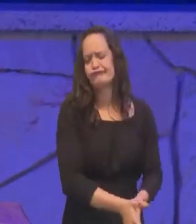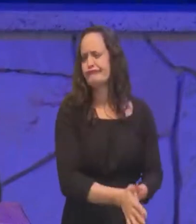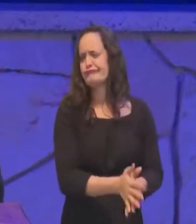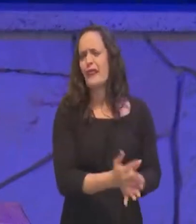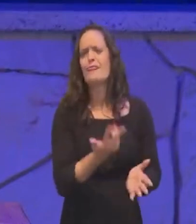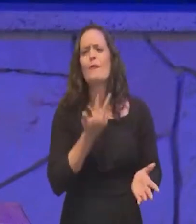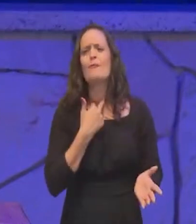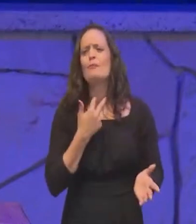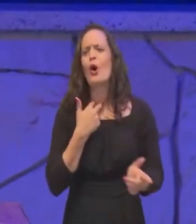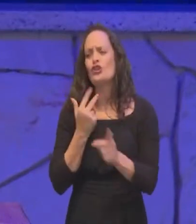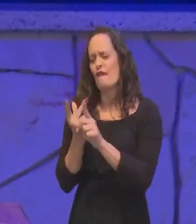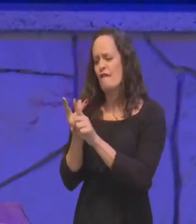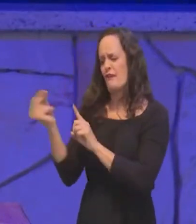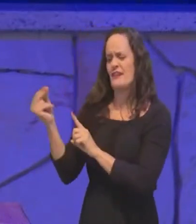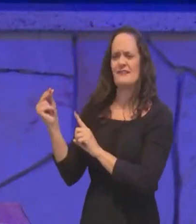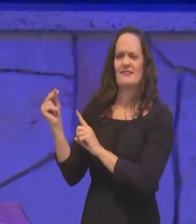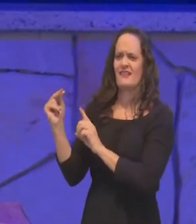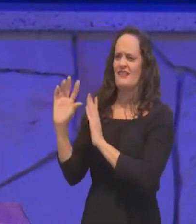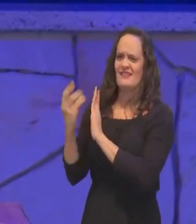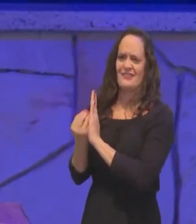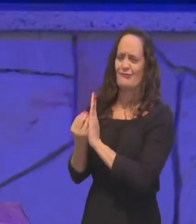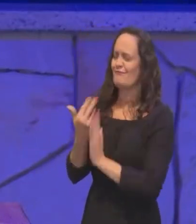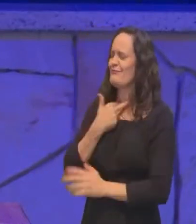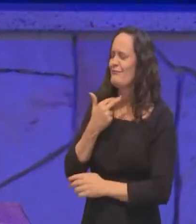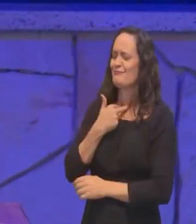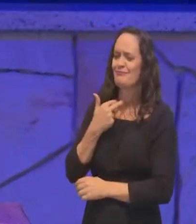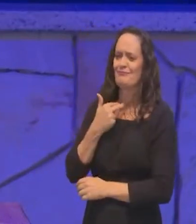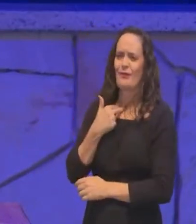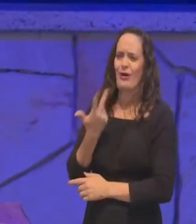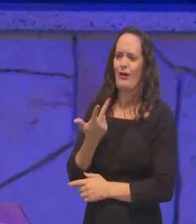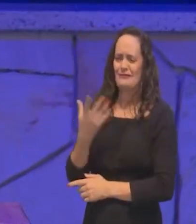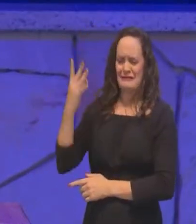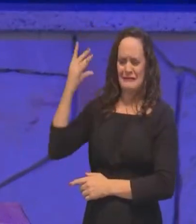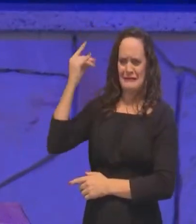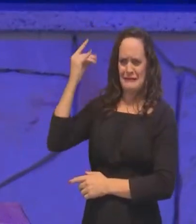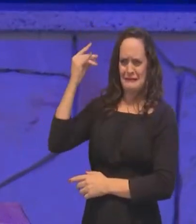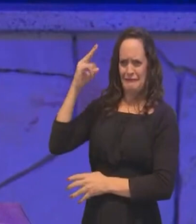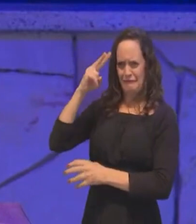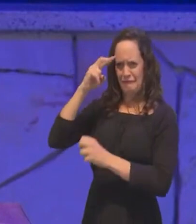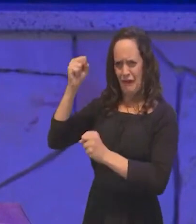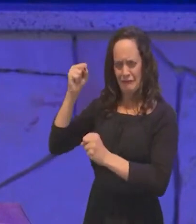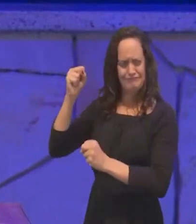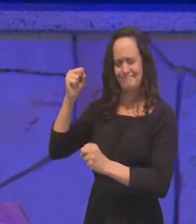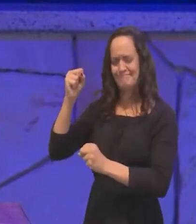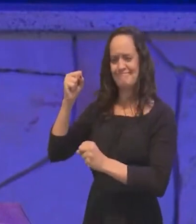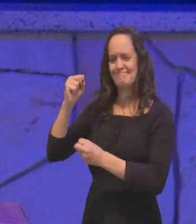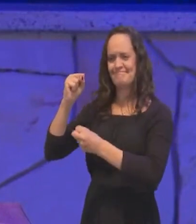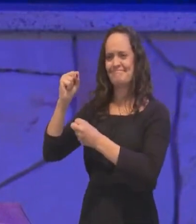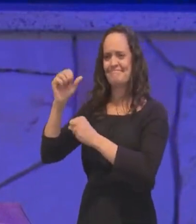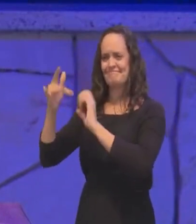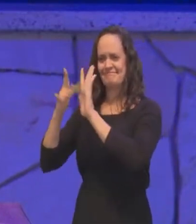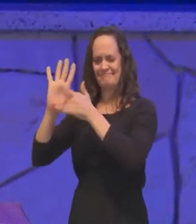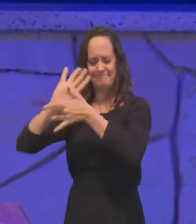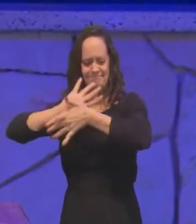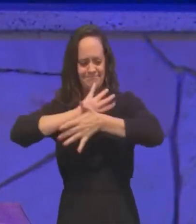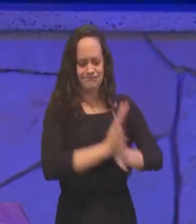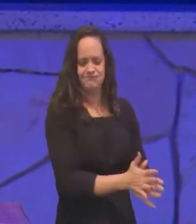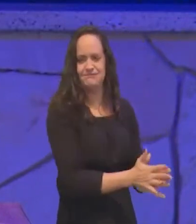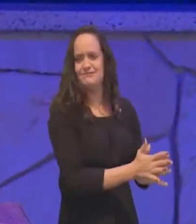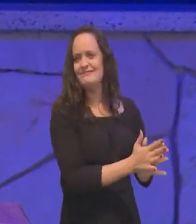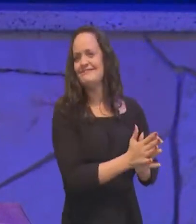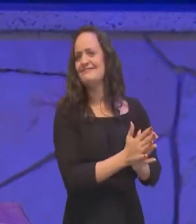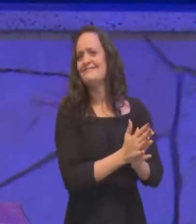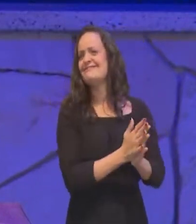vencer, representando aqui as forças de Satanás e a sua corte. fazendo referência às